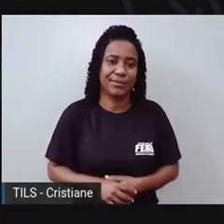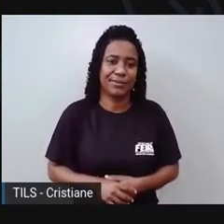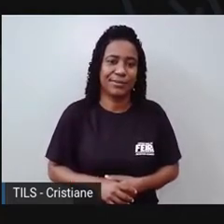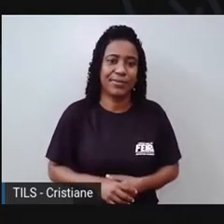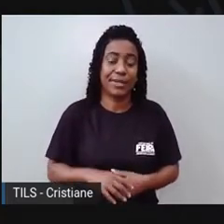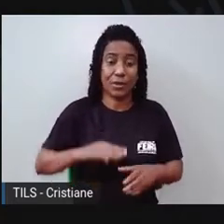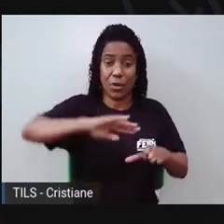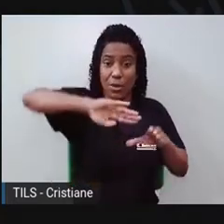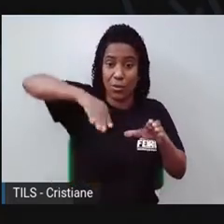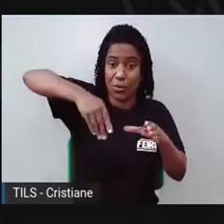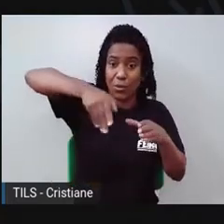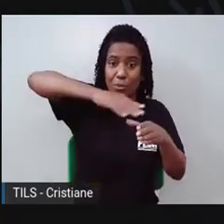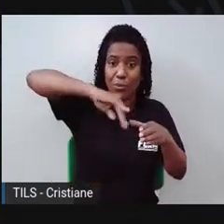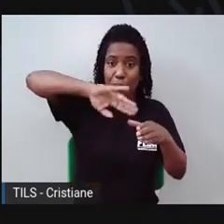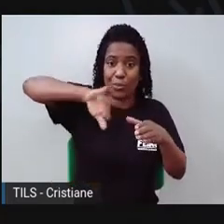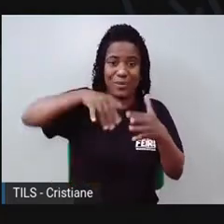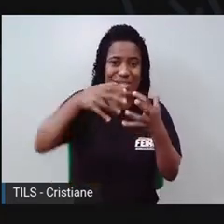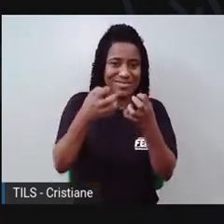bacia.